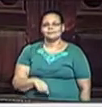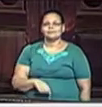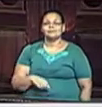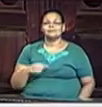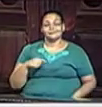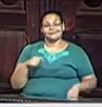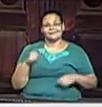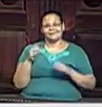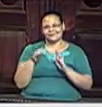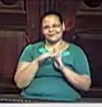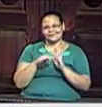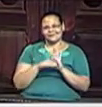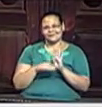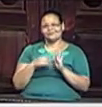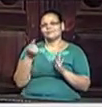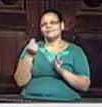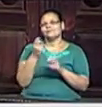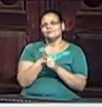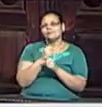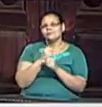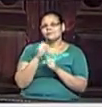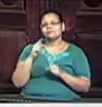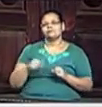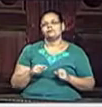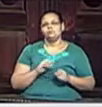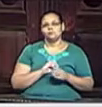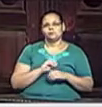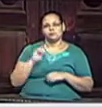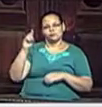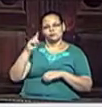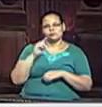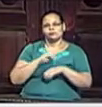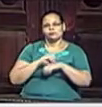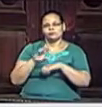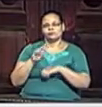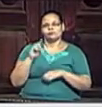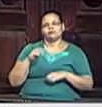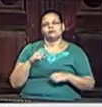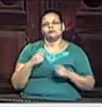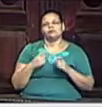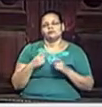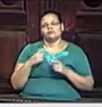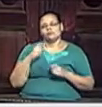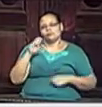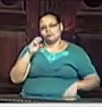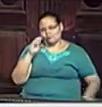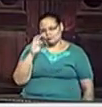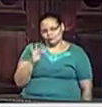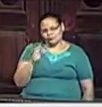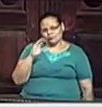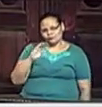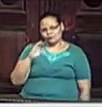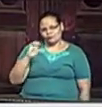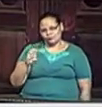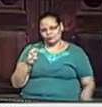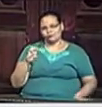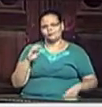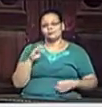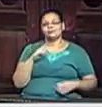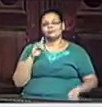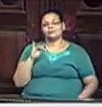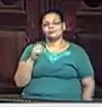Chegadas as contas de gestão no Tribunal de Contas, o Tribunal de Contas, a partir de 1º de